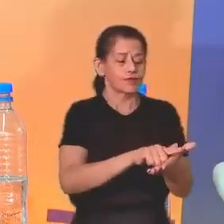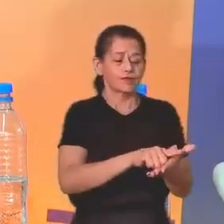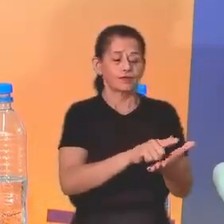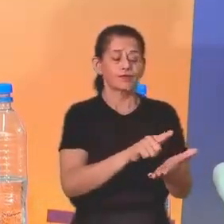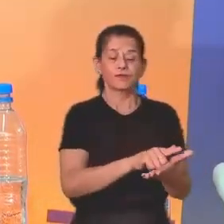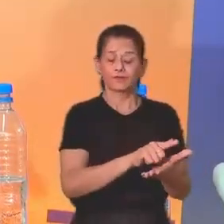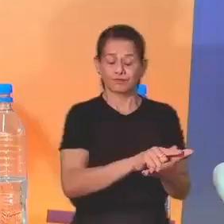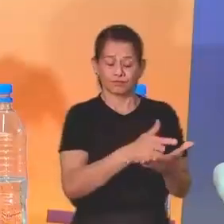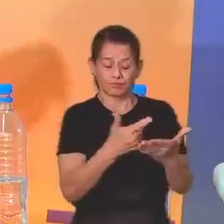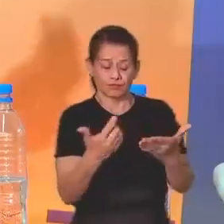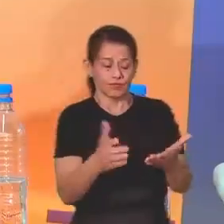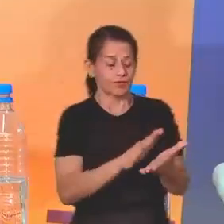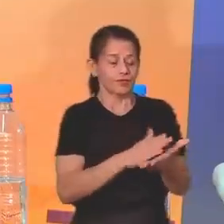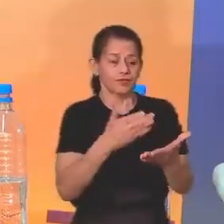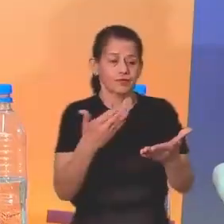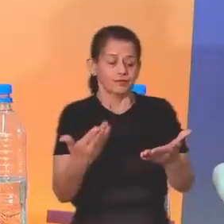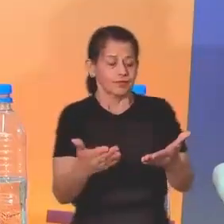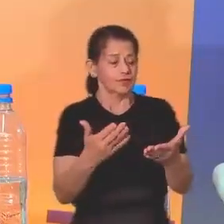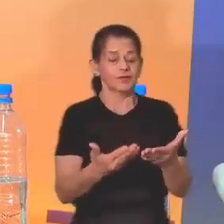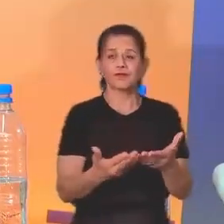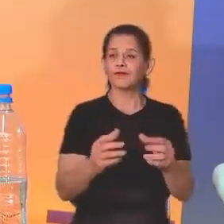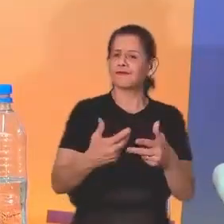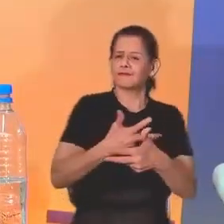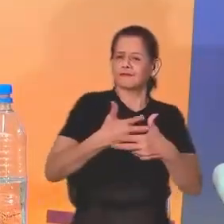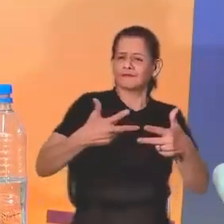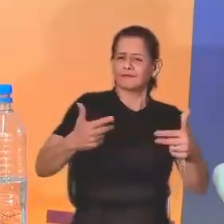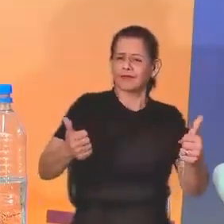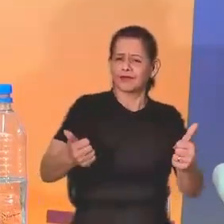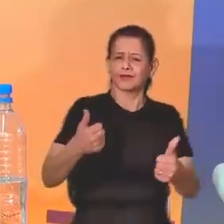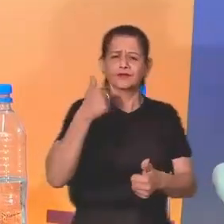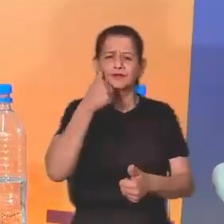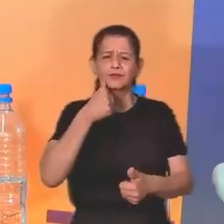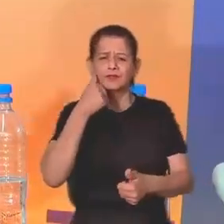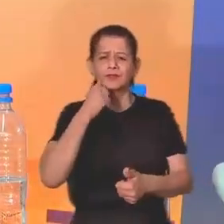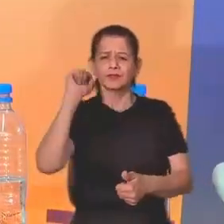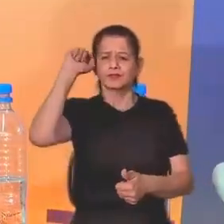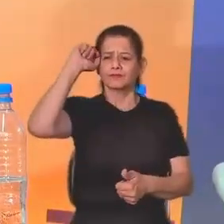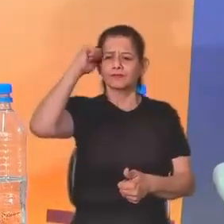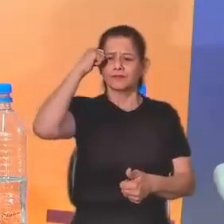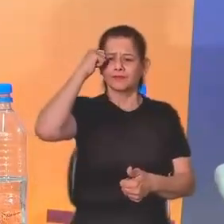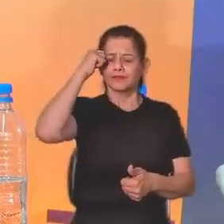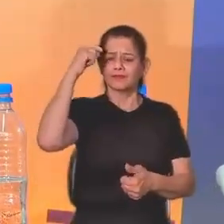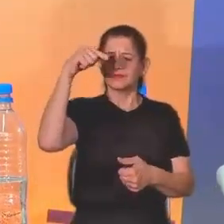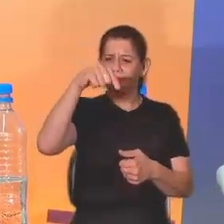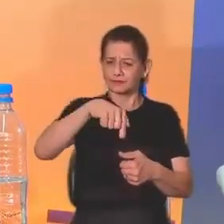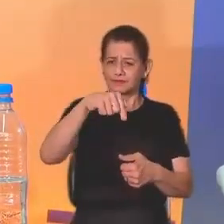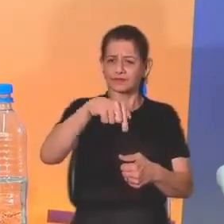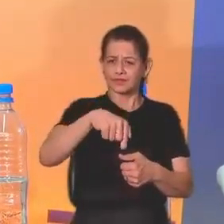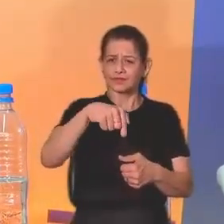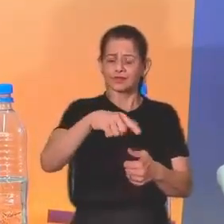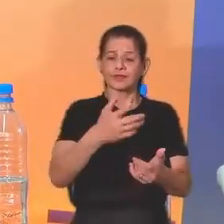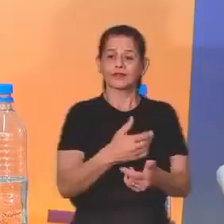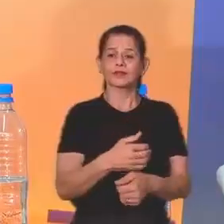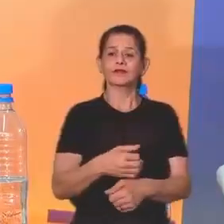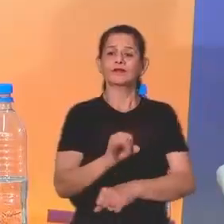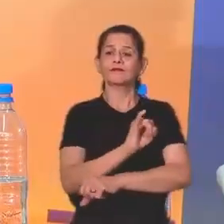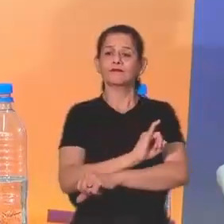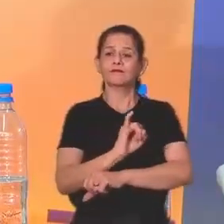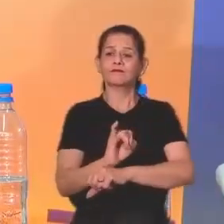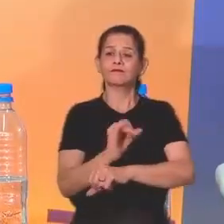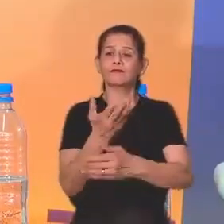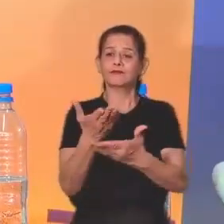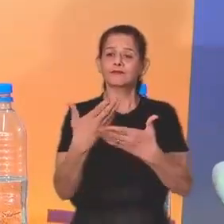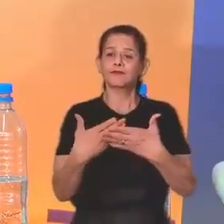por várias mulheres negras de todo o Brasil, pertencentes a essa rede também,